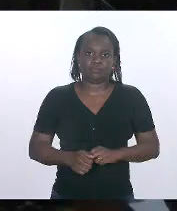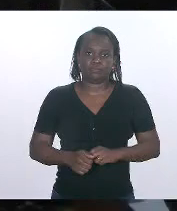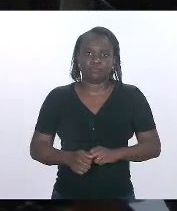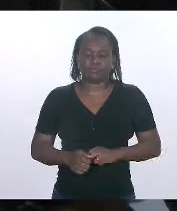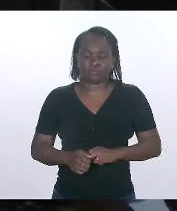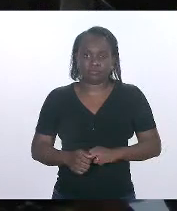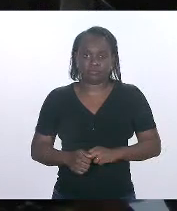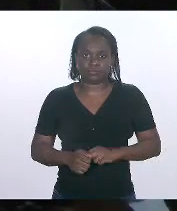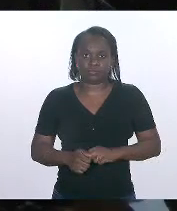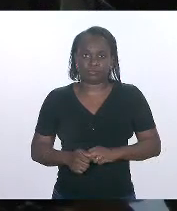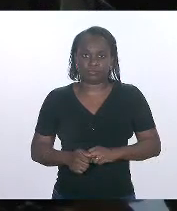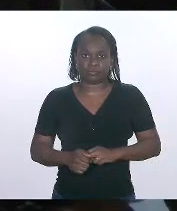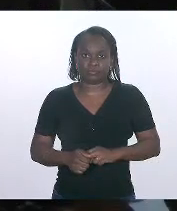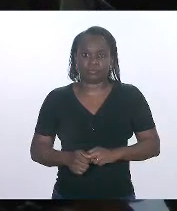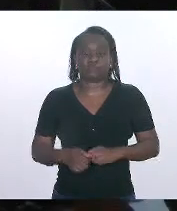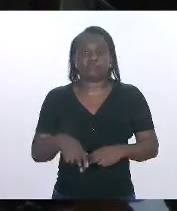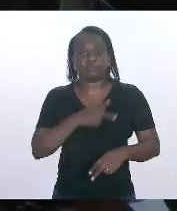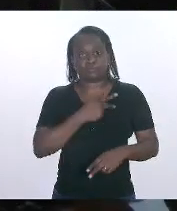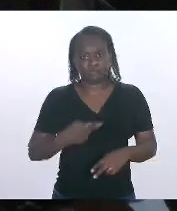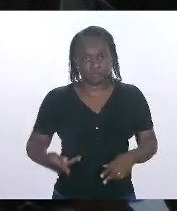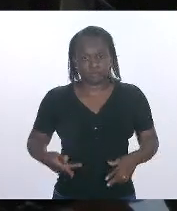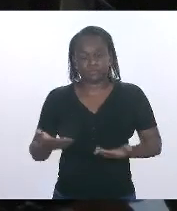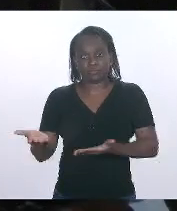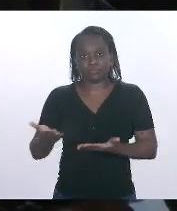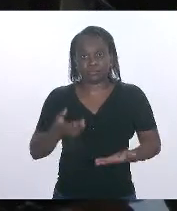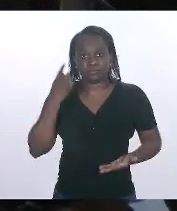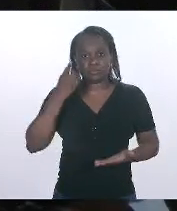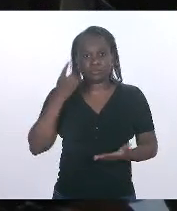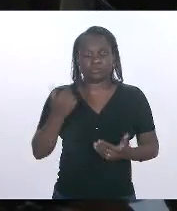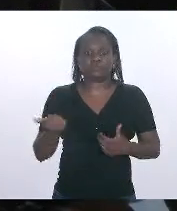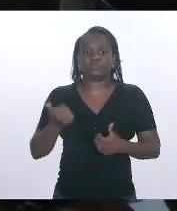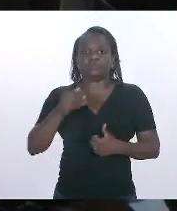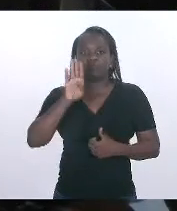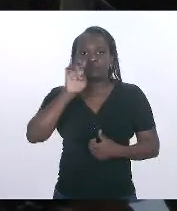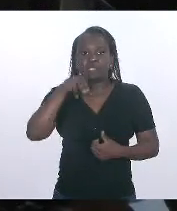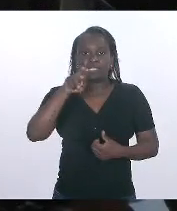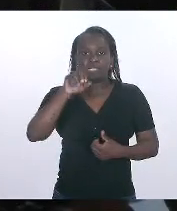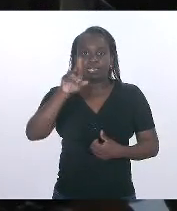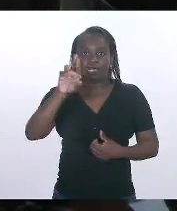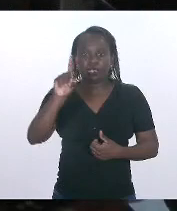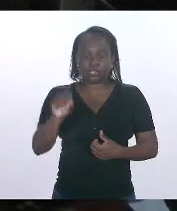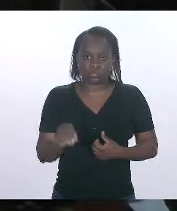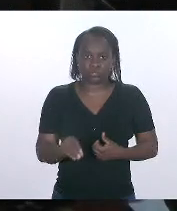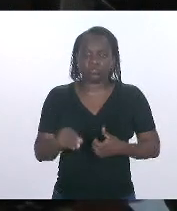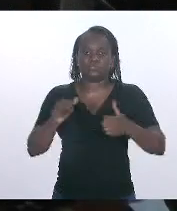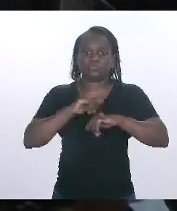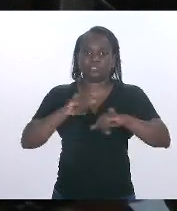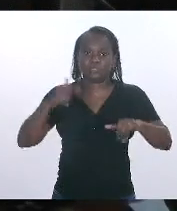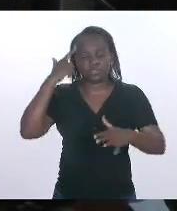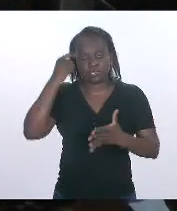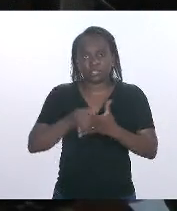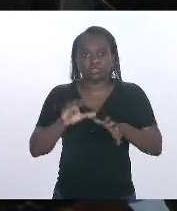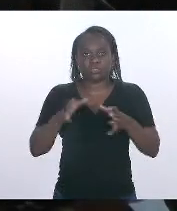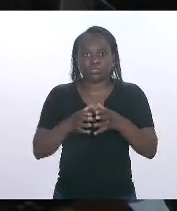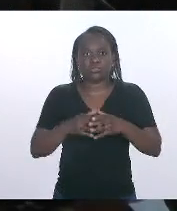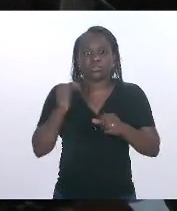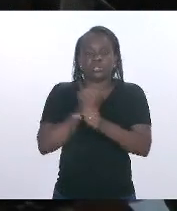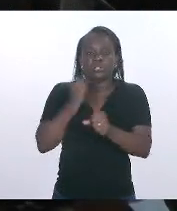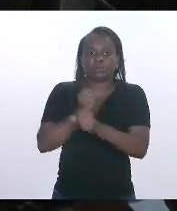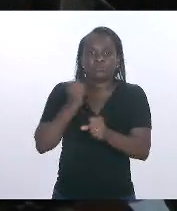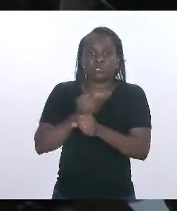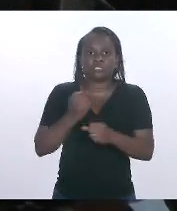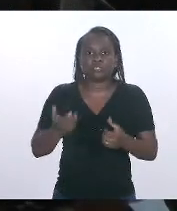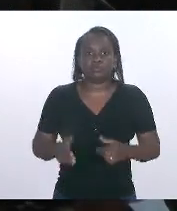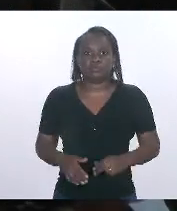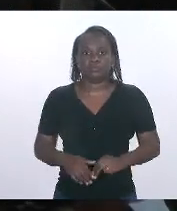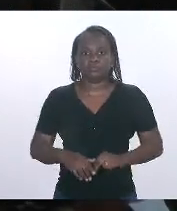Deputado Márcio Canela. Presidência convida o deputado subtenente Bernardo para emitir parecer pela Comissão de Obras